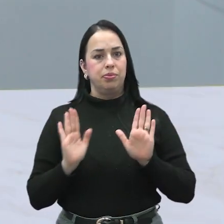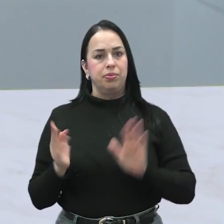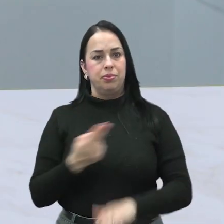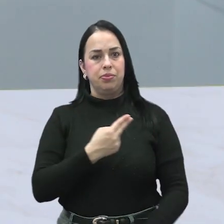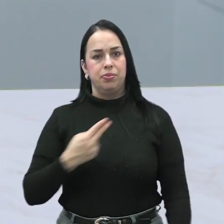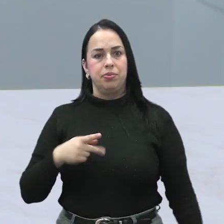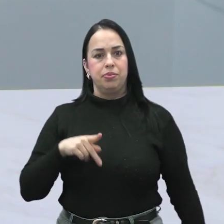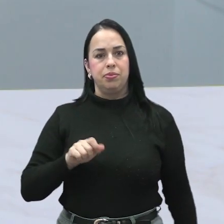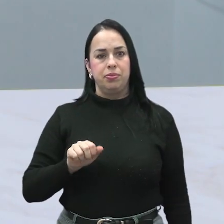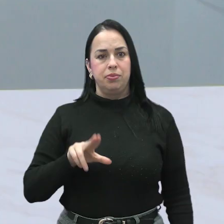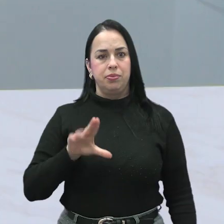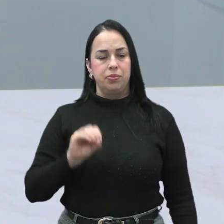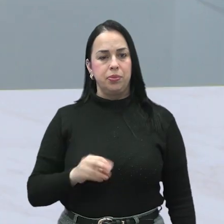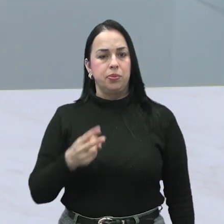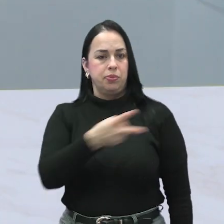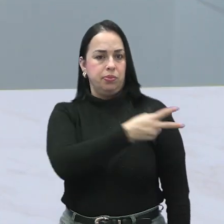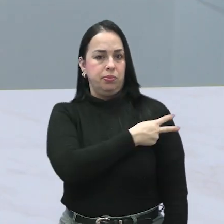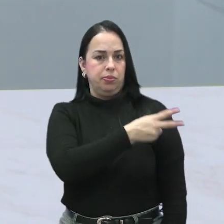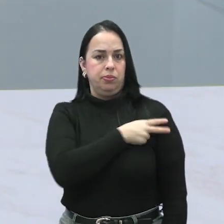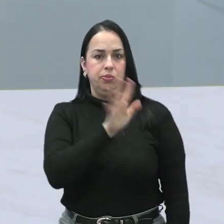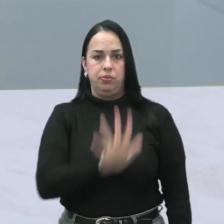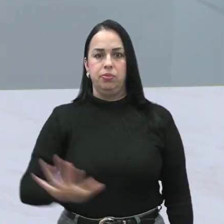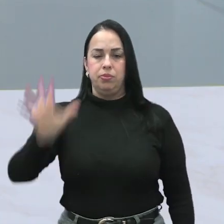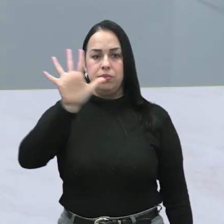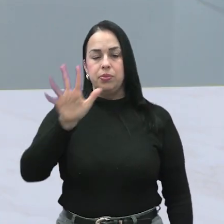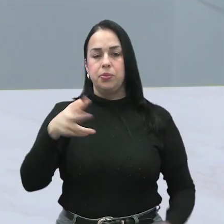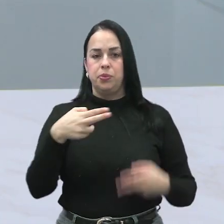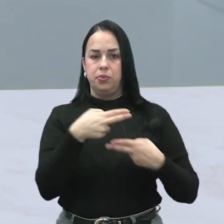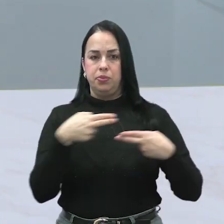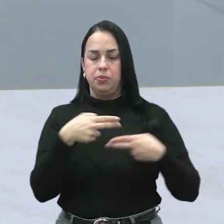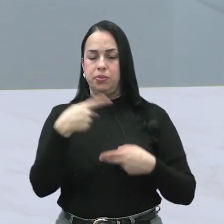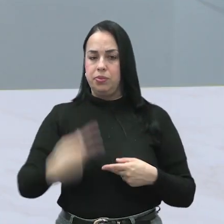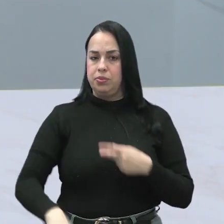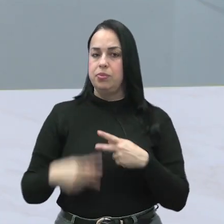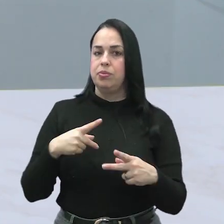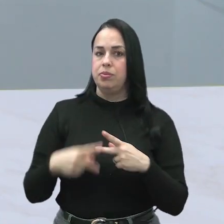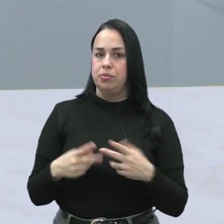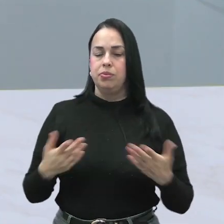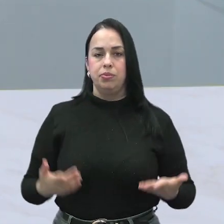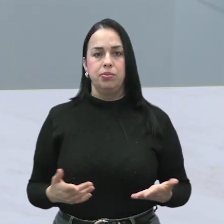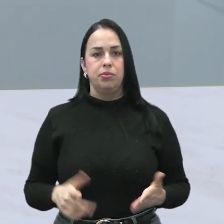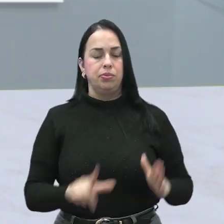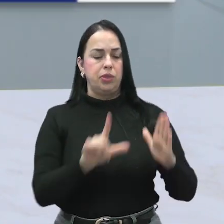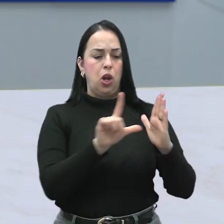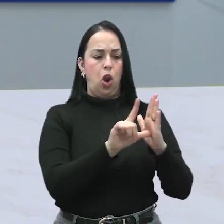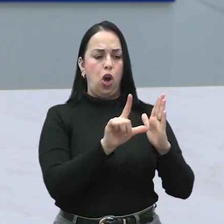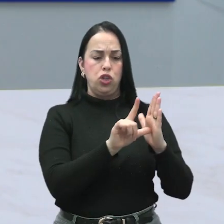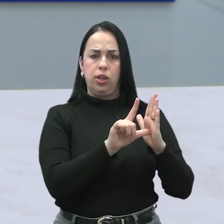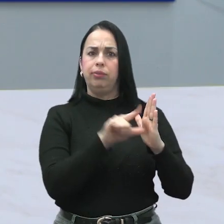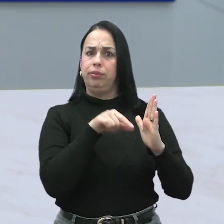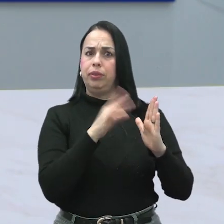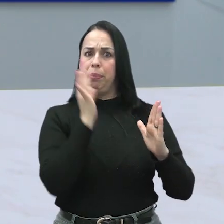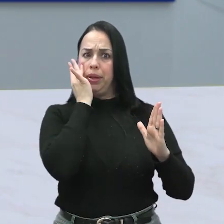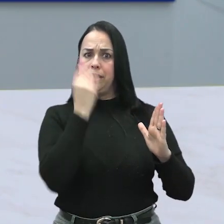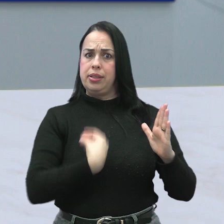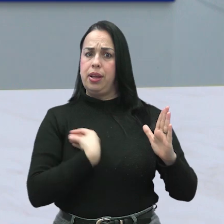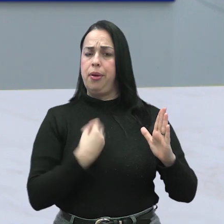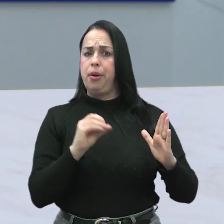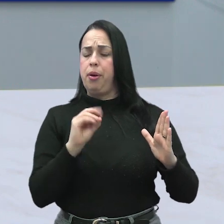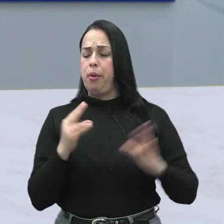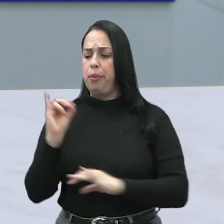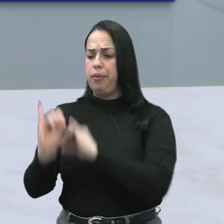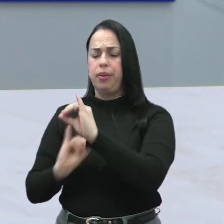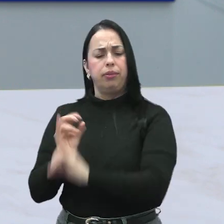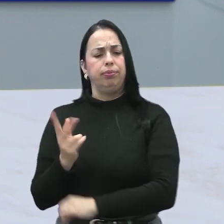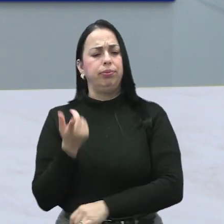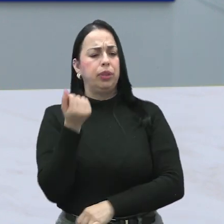Olá, meu nome é Paulo Sereda, eu sou gerente regional do Sebrae para a região de São José dos Campos. Loja física ou virtual? Quem merece